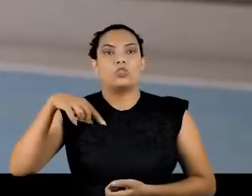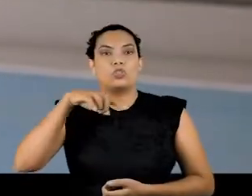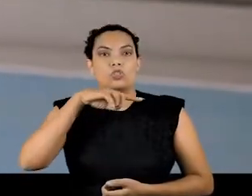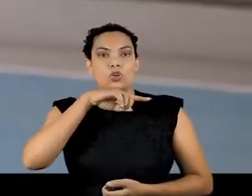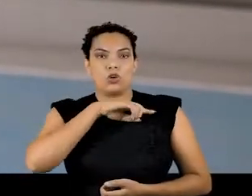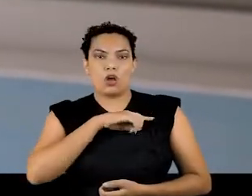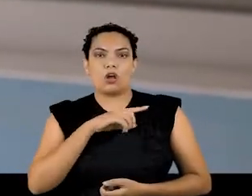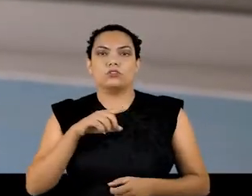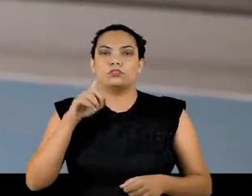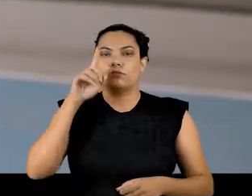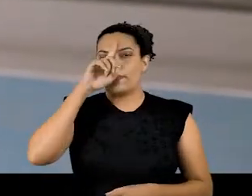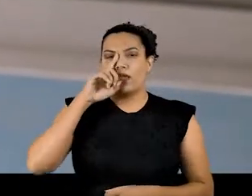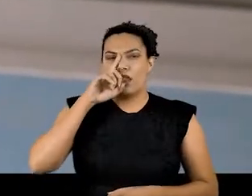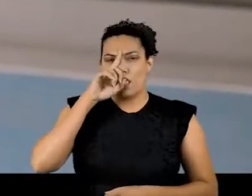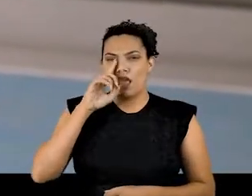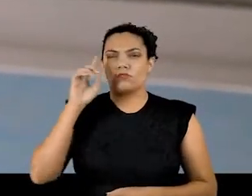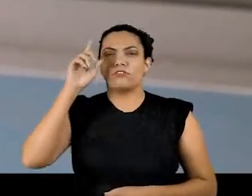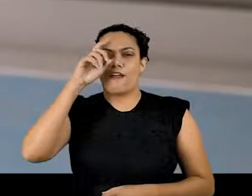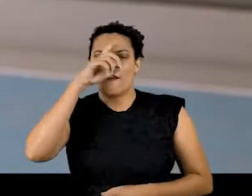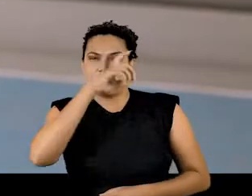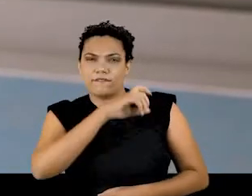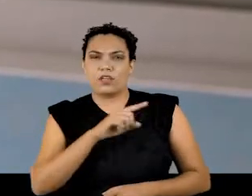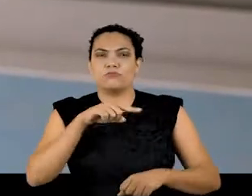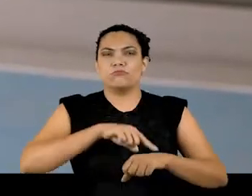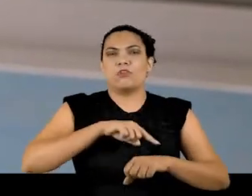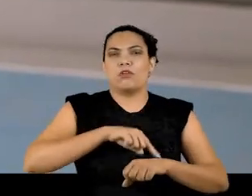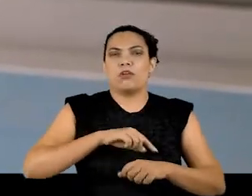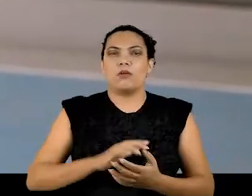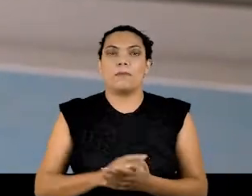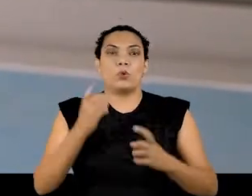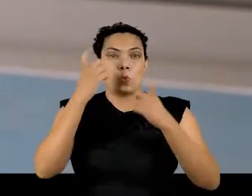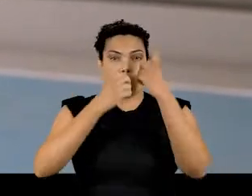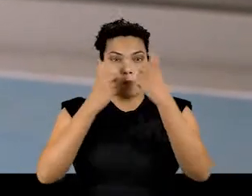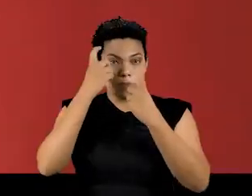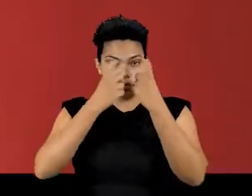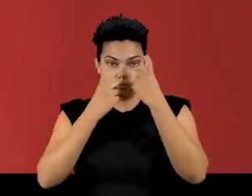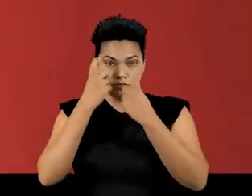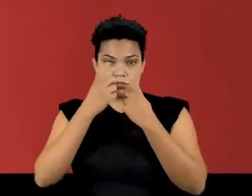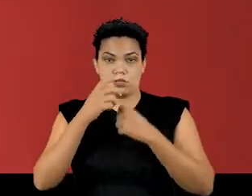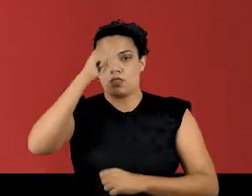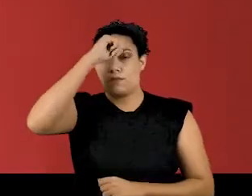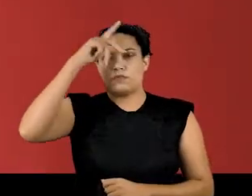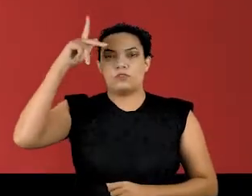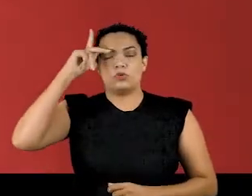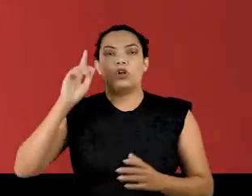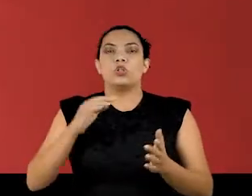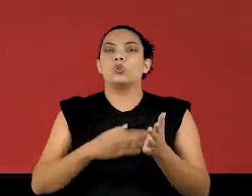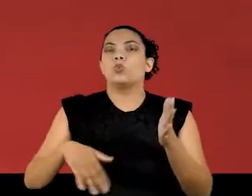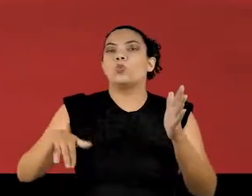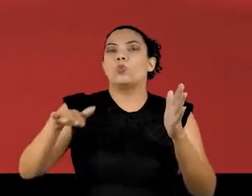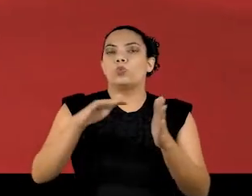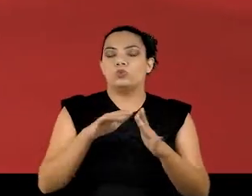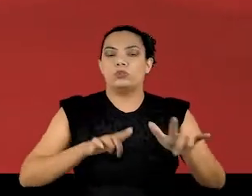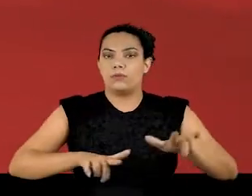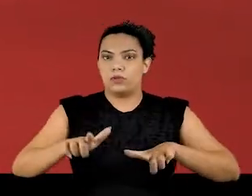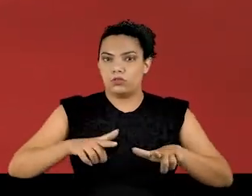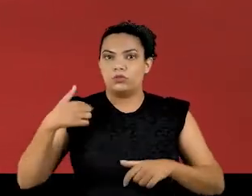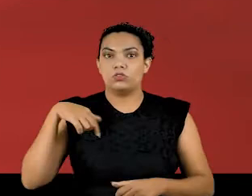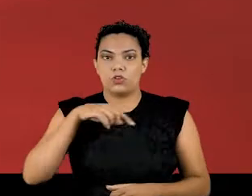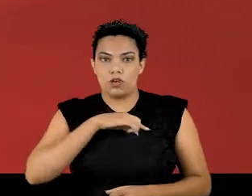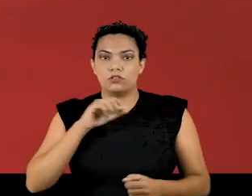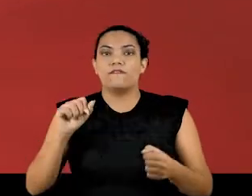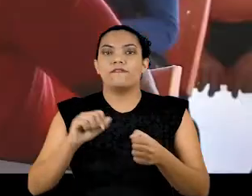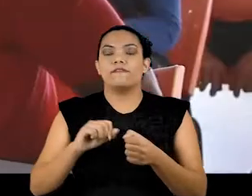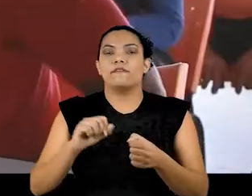estamos vivendo uma fase muito difícil, por isso a preocupação da Prefeitura Municipal de que todos os nossos servidores possam estar realizando